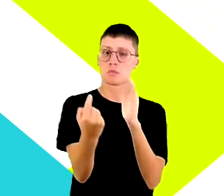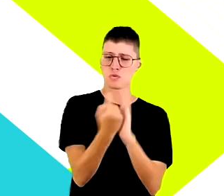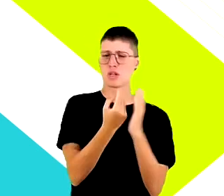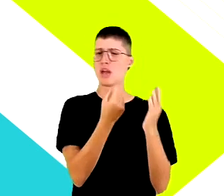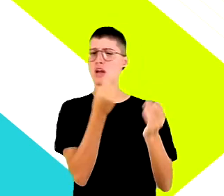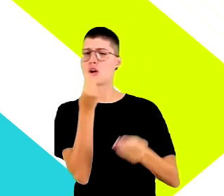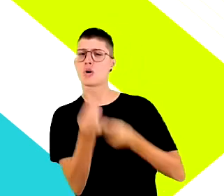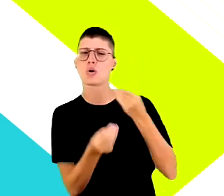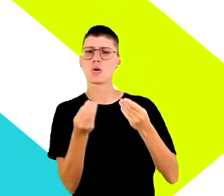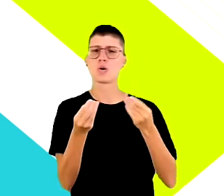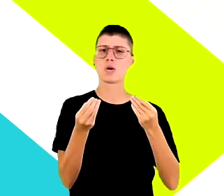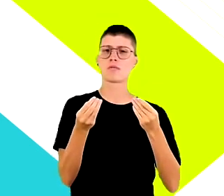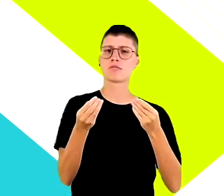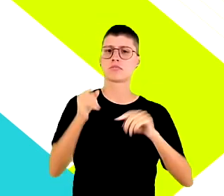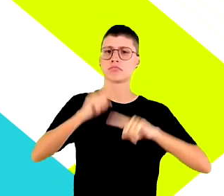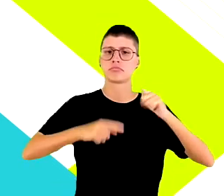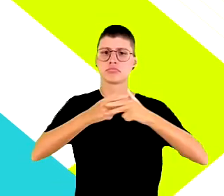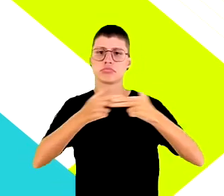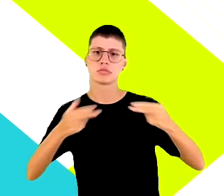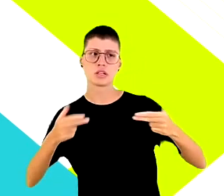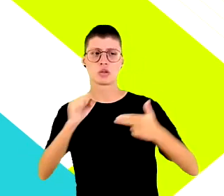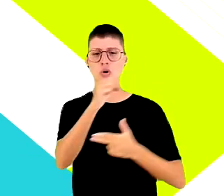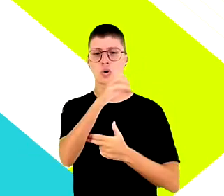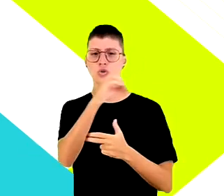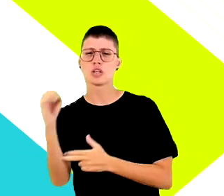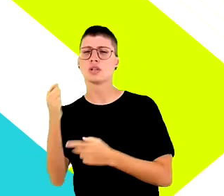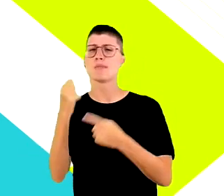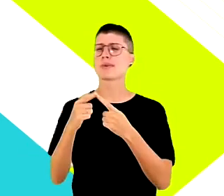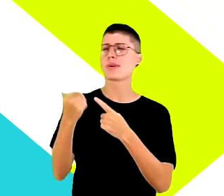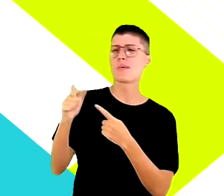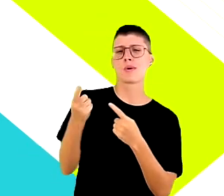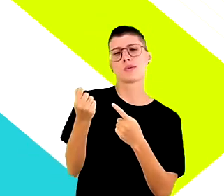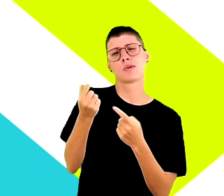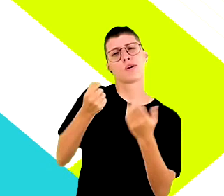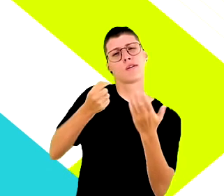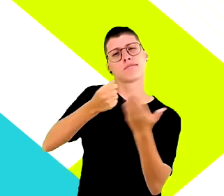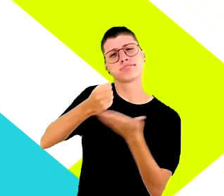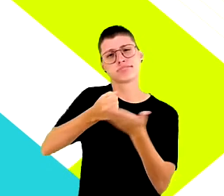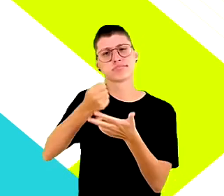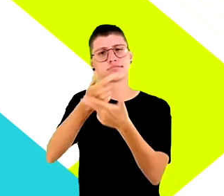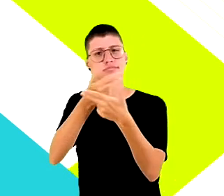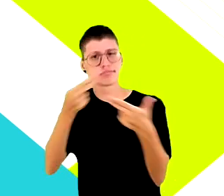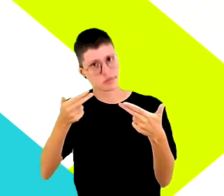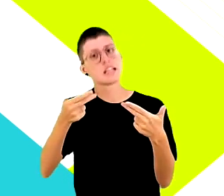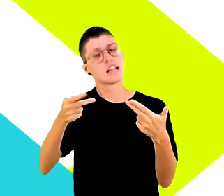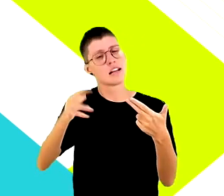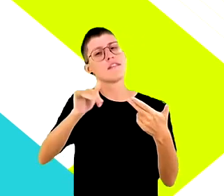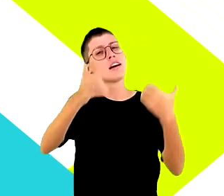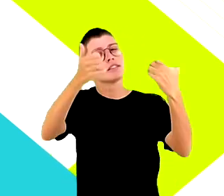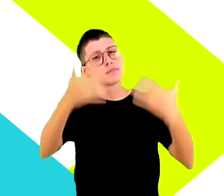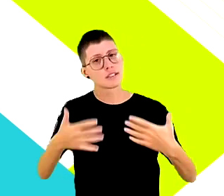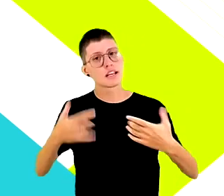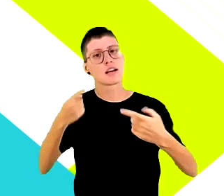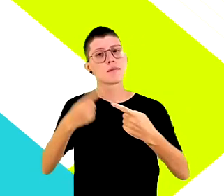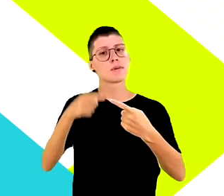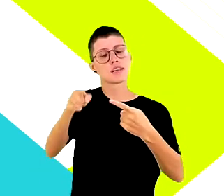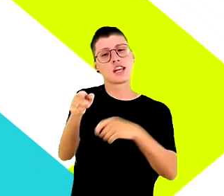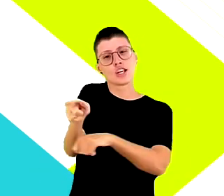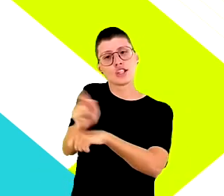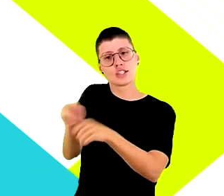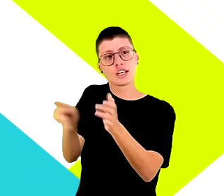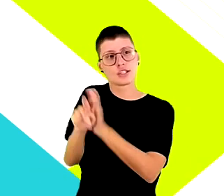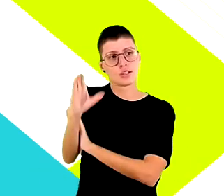produtor tem um score de 800, por que o score agronômico dele é tão baixo, e ele explica, né, para aquele gestor de crédito e facilita